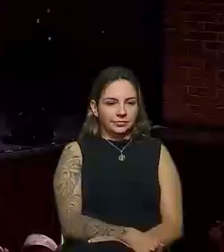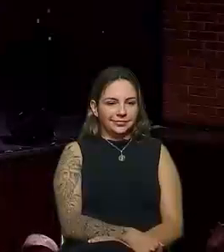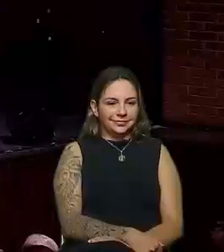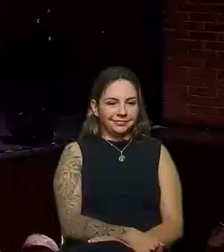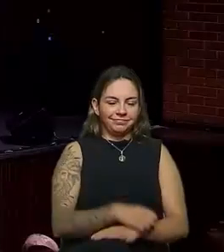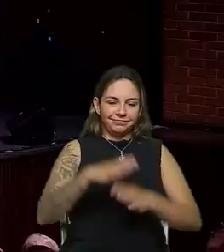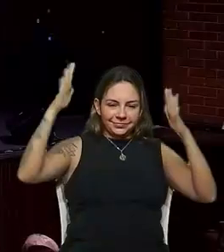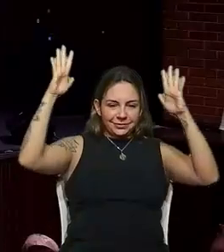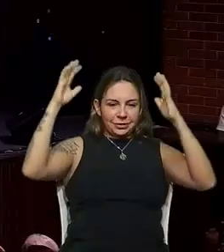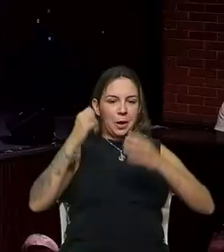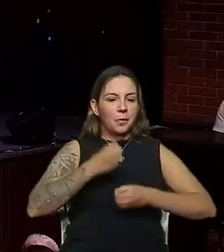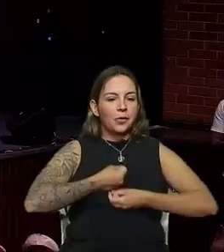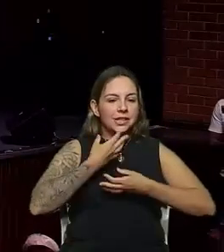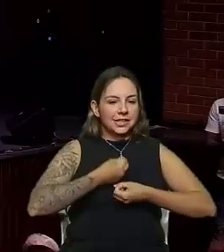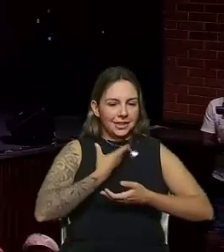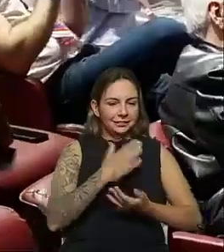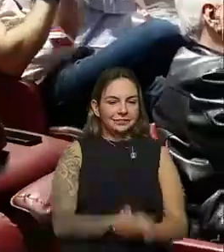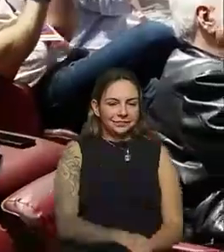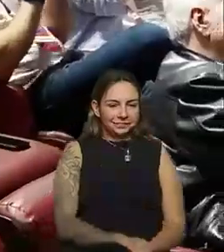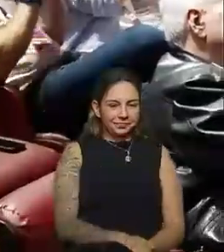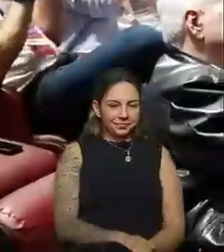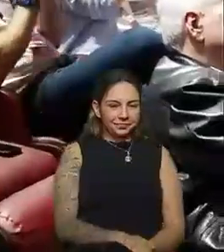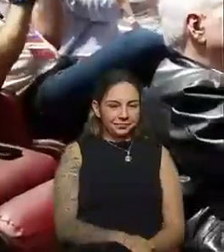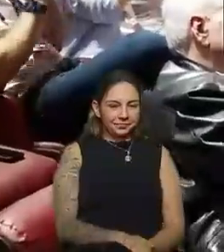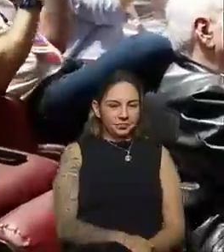Viva a poesia! Viva a poesia!